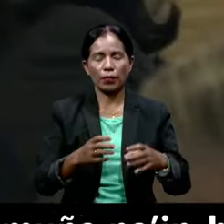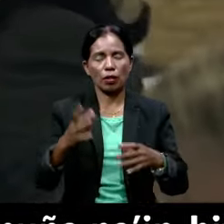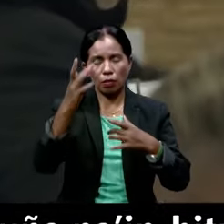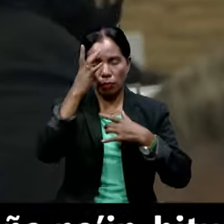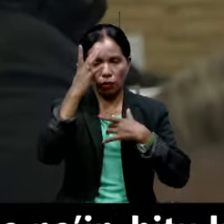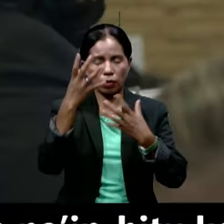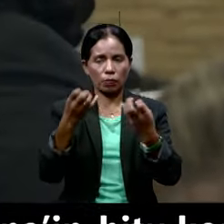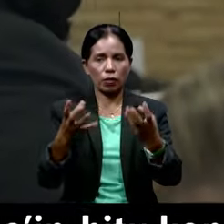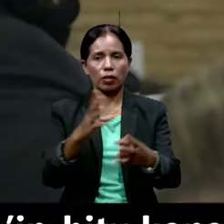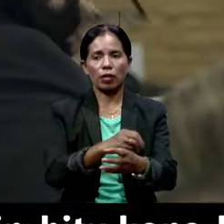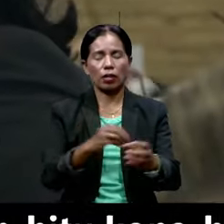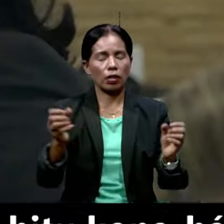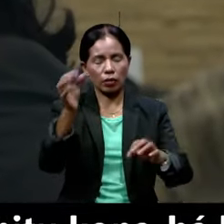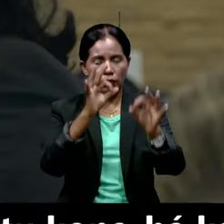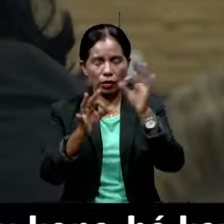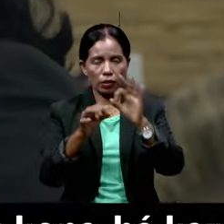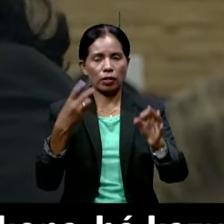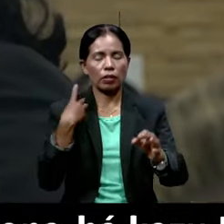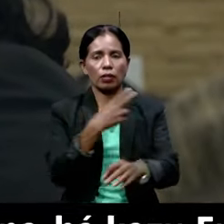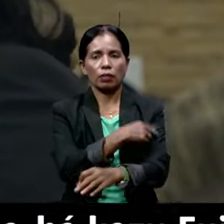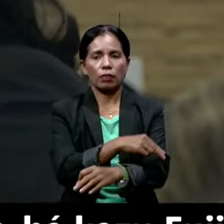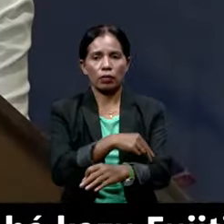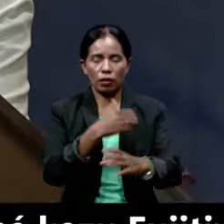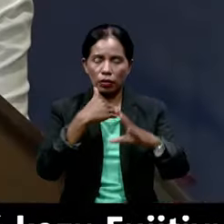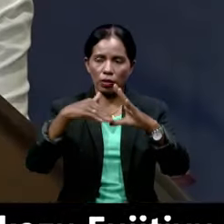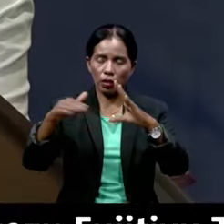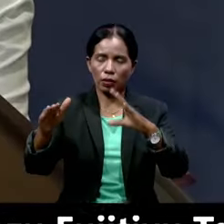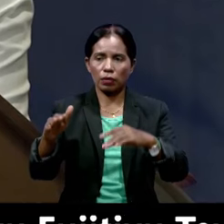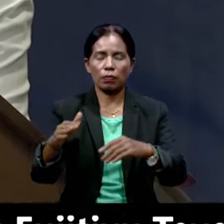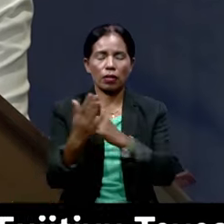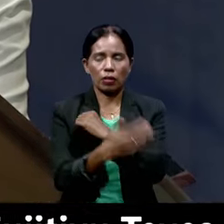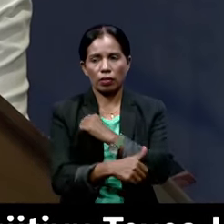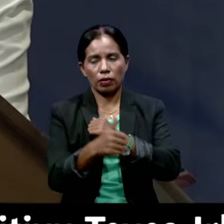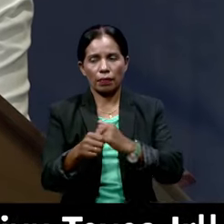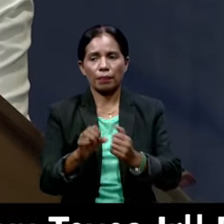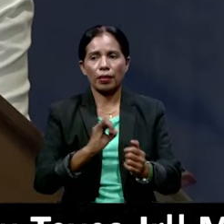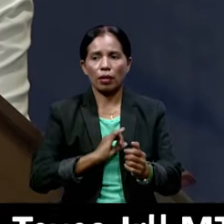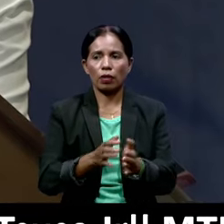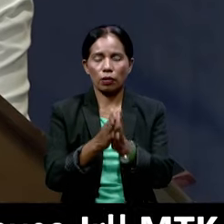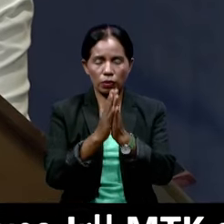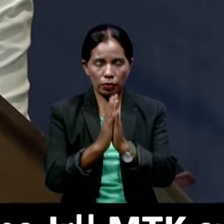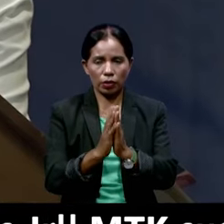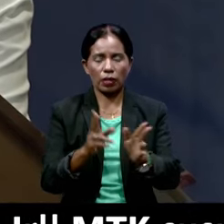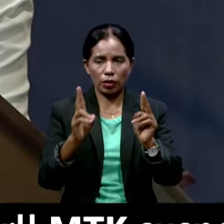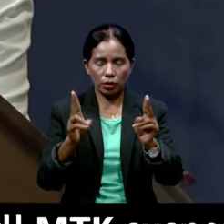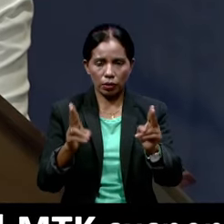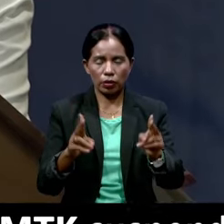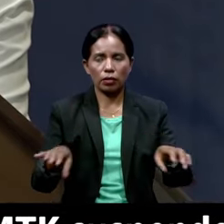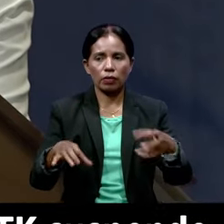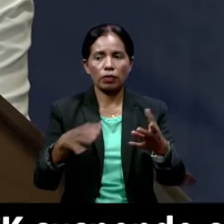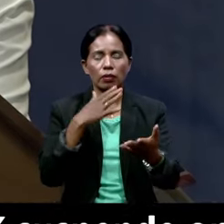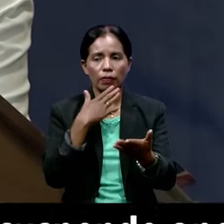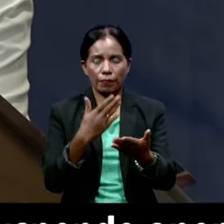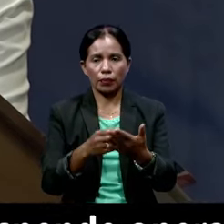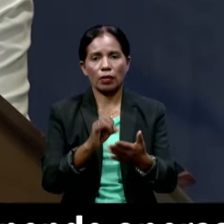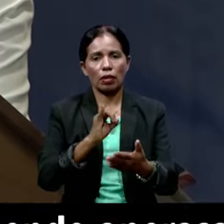lá vieram aqui no hospital, né? A Ruka Barro do Liu, amanhã, a Ruka Barro do Liu, a tua chileira do Lás Progresso, ao